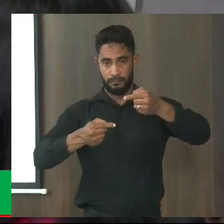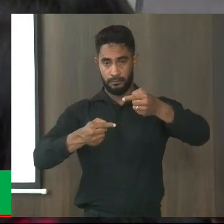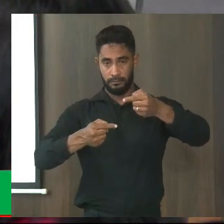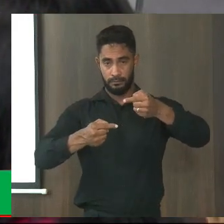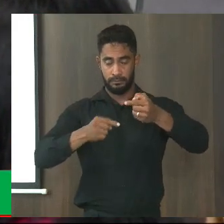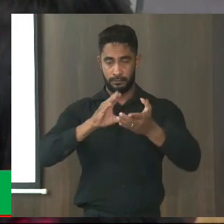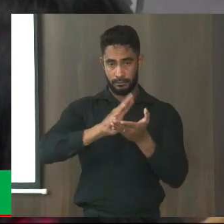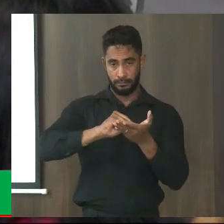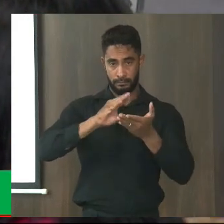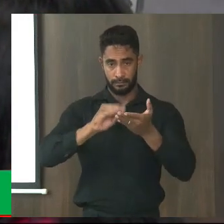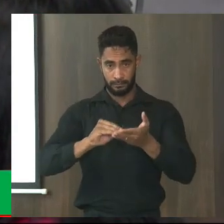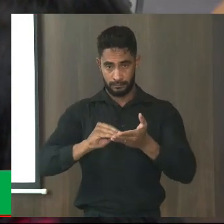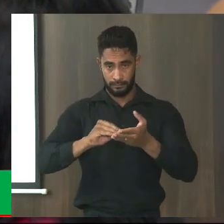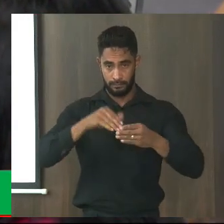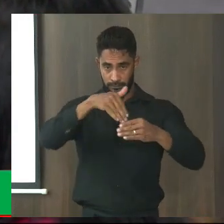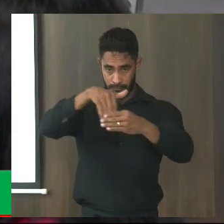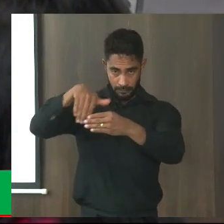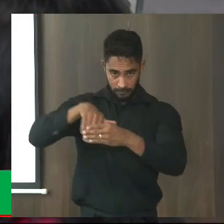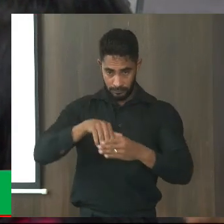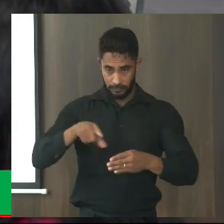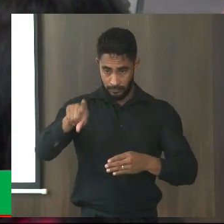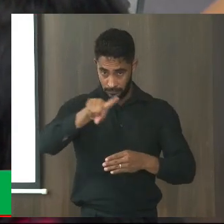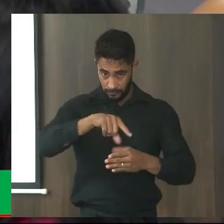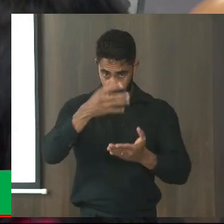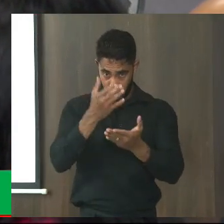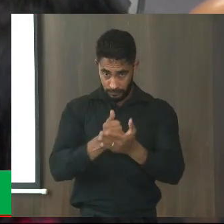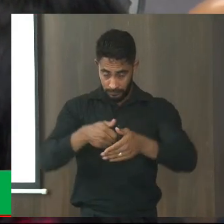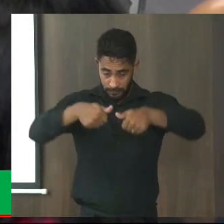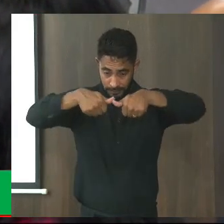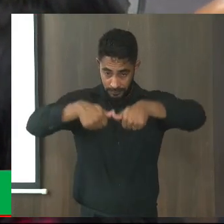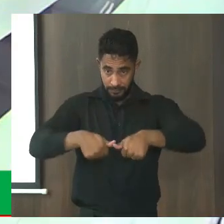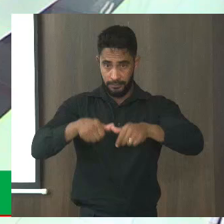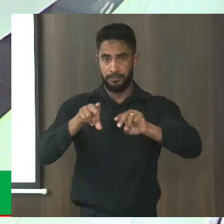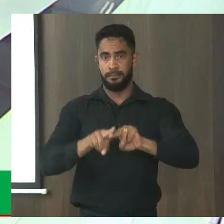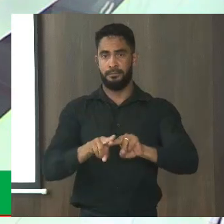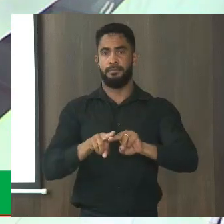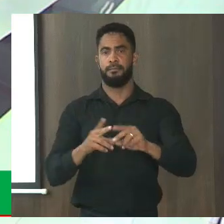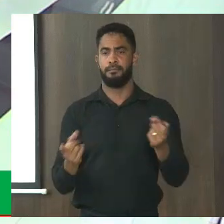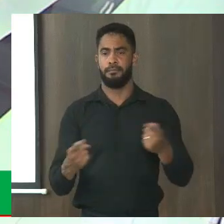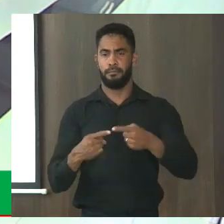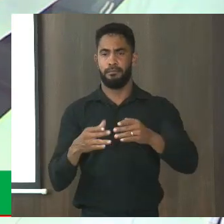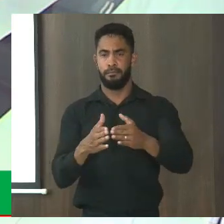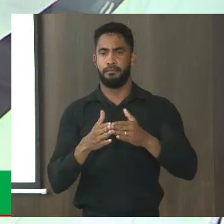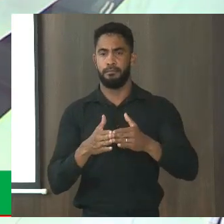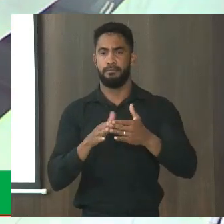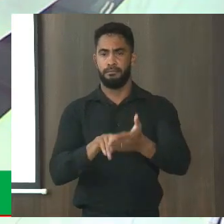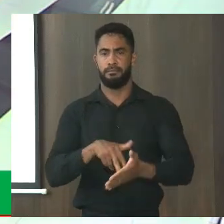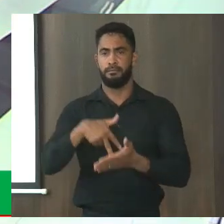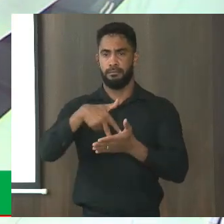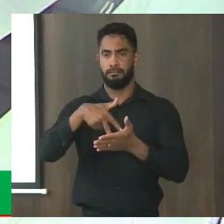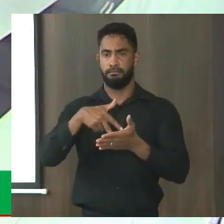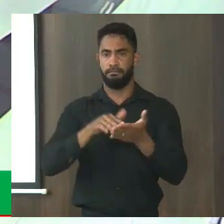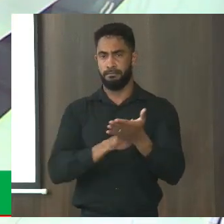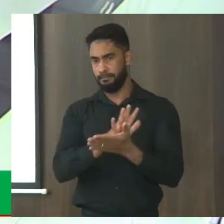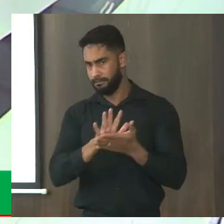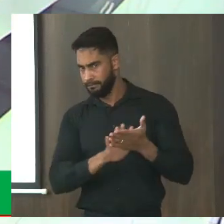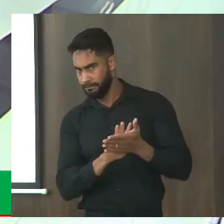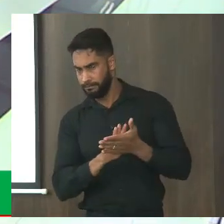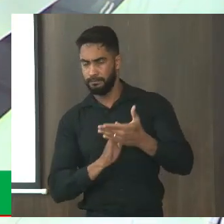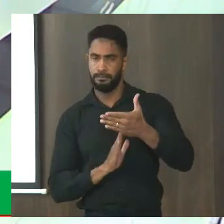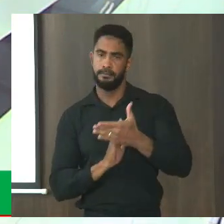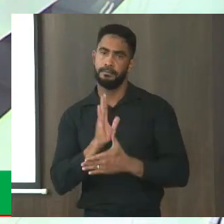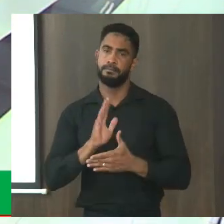A ata está em votação. Quem for favorável, permaneça sentado. Os contrários, que se levantem.